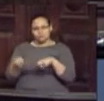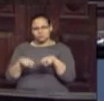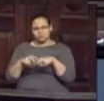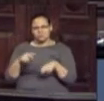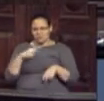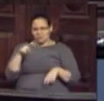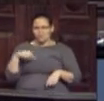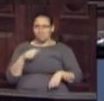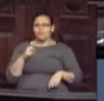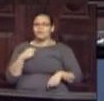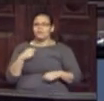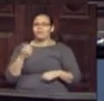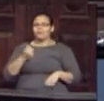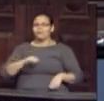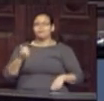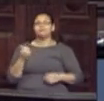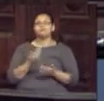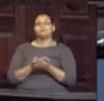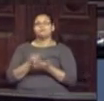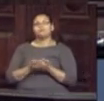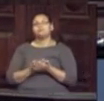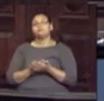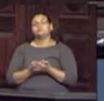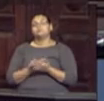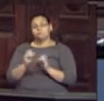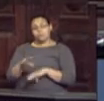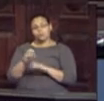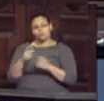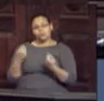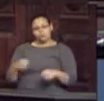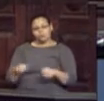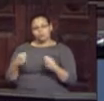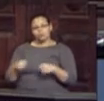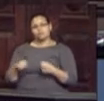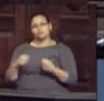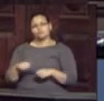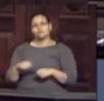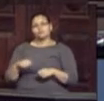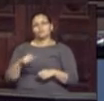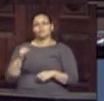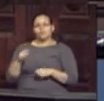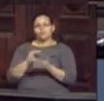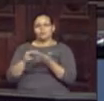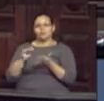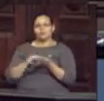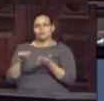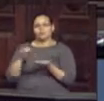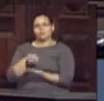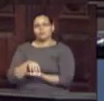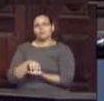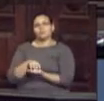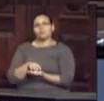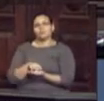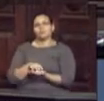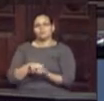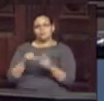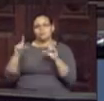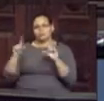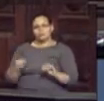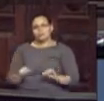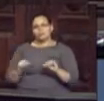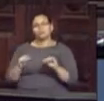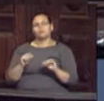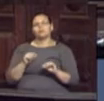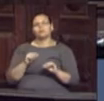Julianelli? Essas não são variáveis educacionais, reconheço, mas tem que ser levadas em conta, na hora em que a Secretaria pretende, eventualmente, reduzir uma oferta